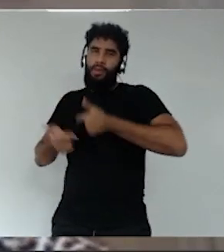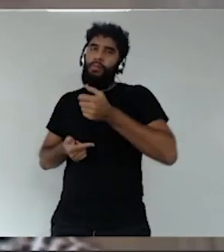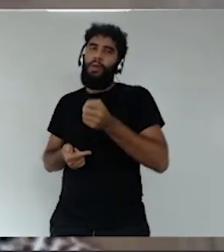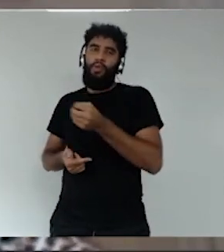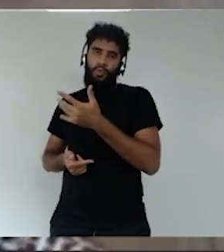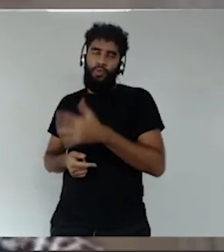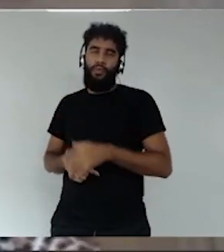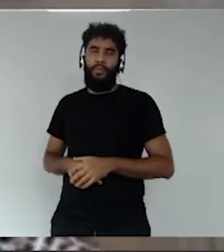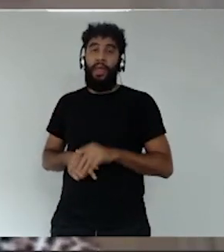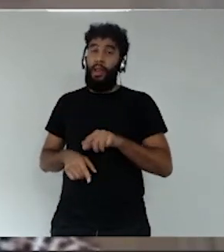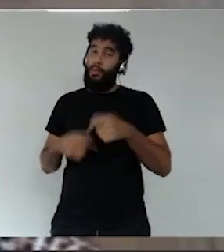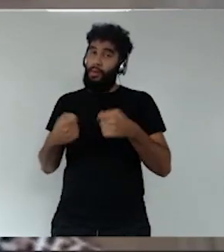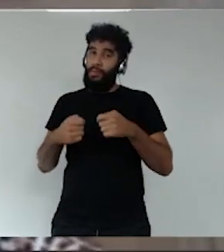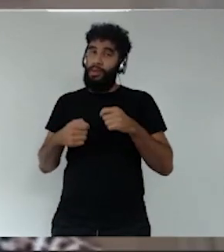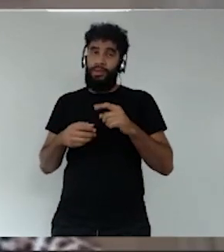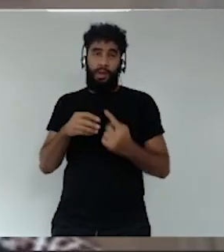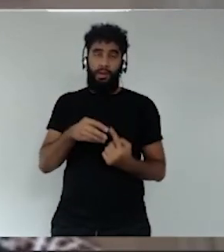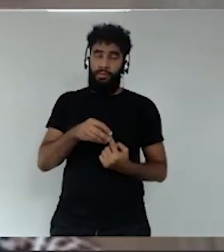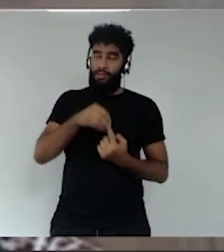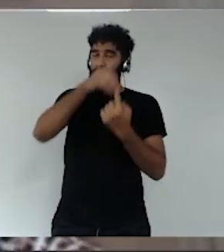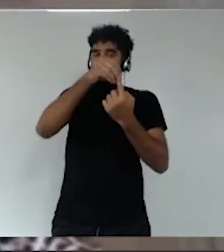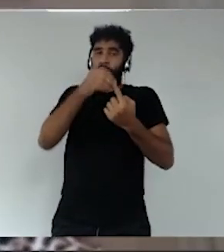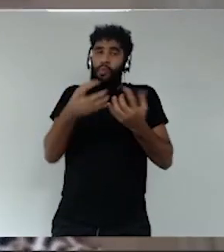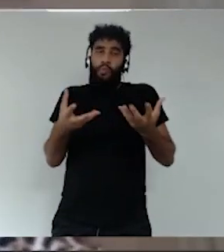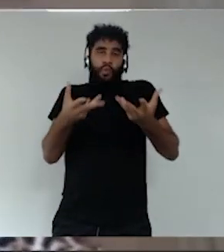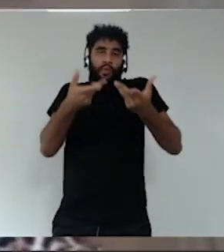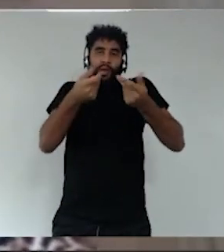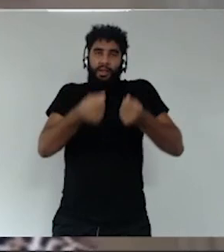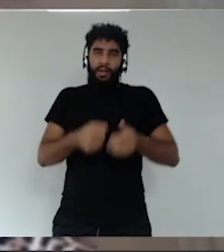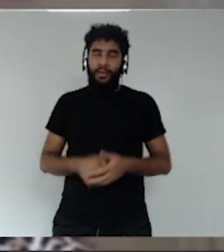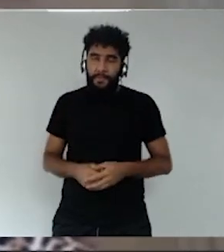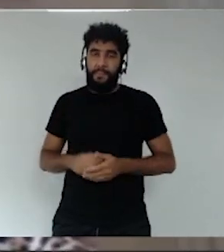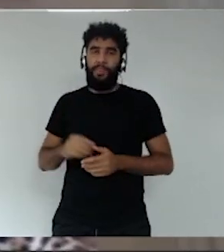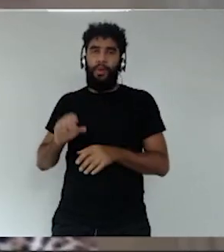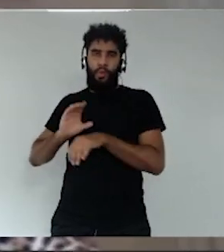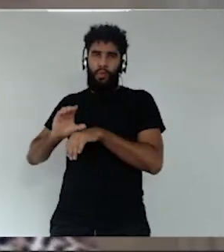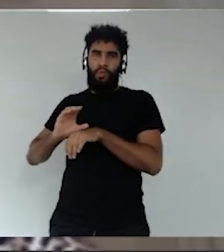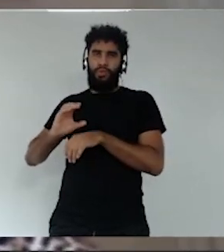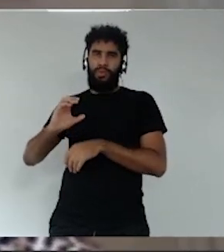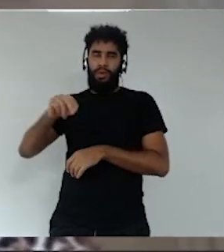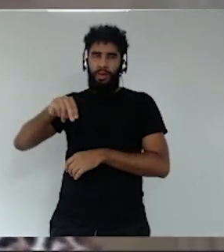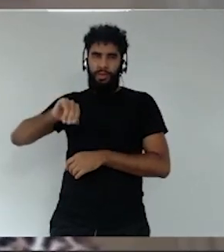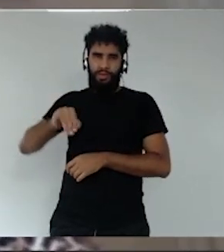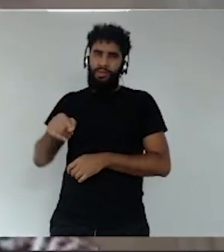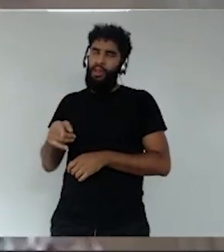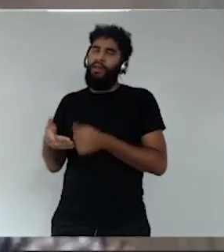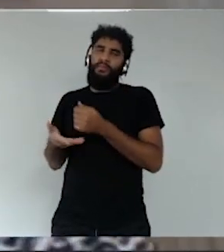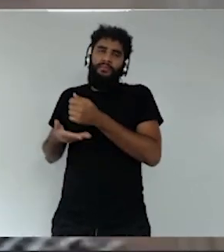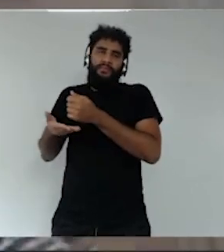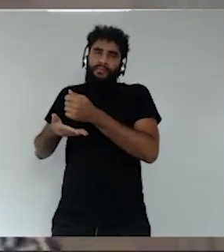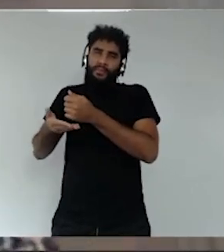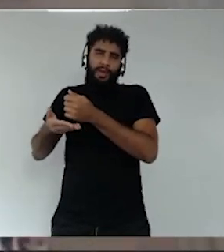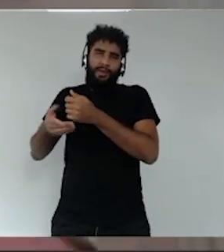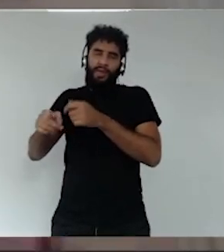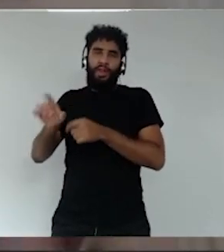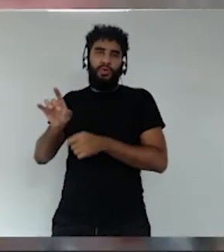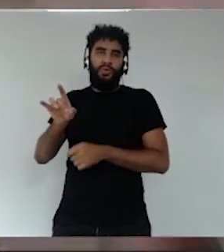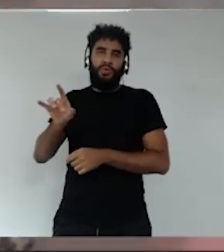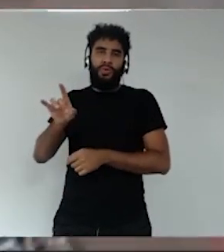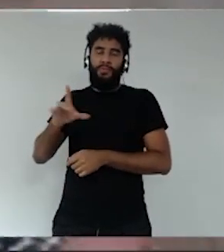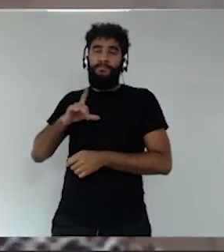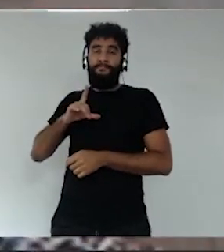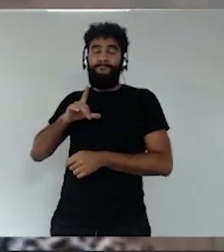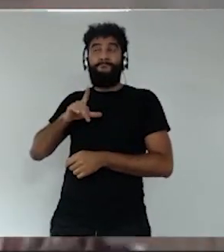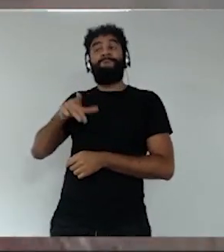que se destacar em qualidade, né? O curso que o CNJ vai oferecer, óbvio que é um curso básico que serve apenas para ele ter